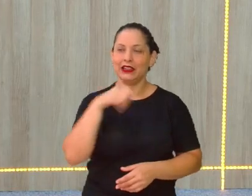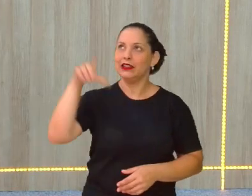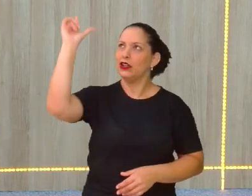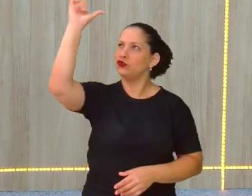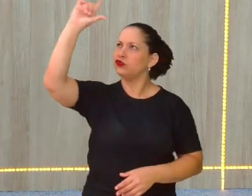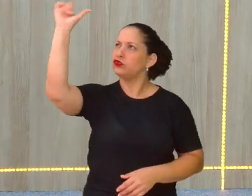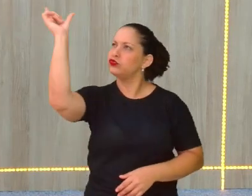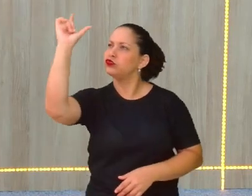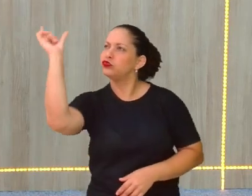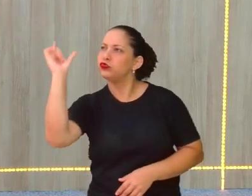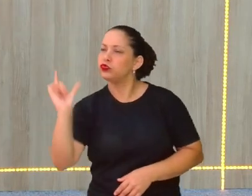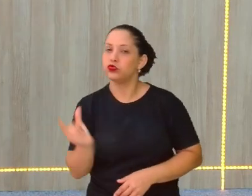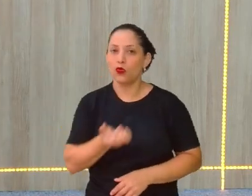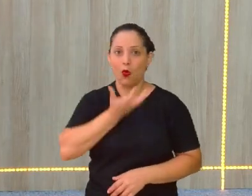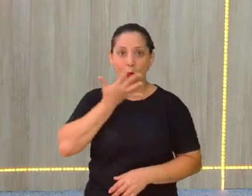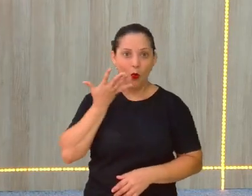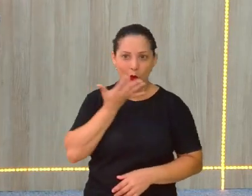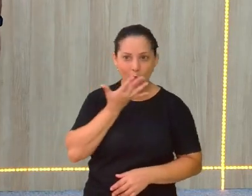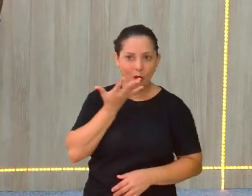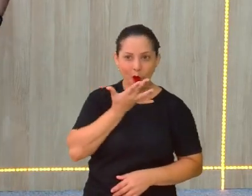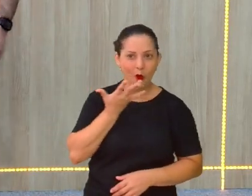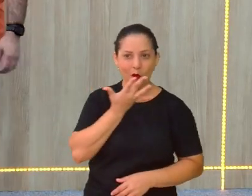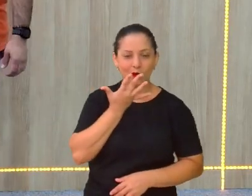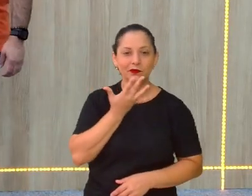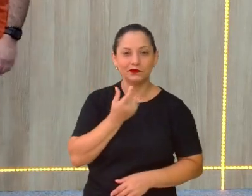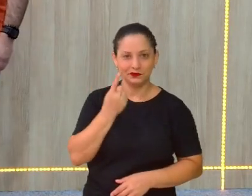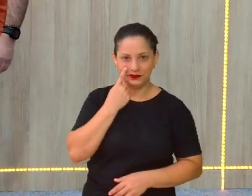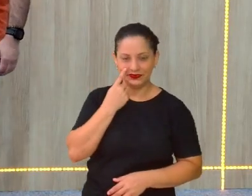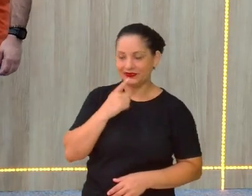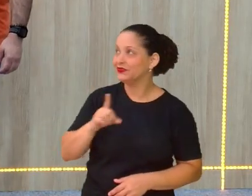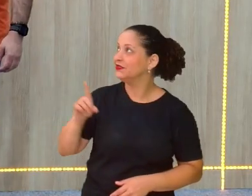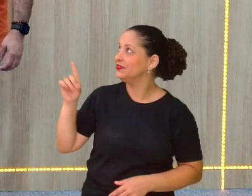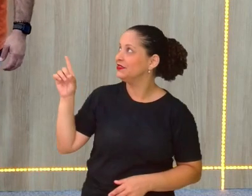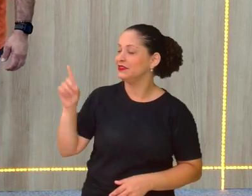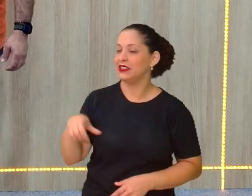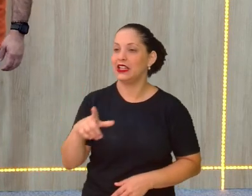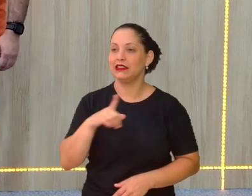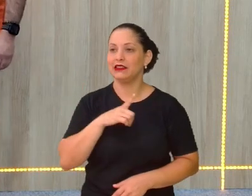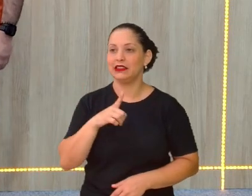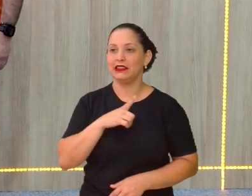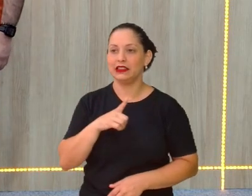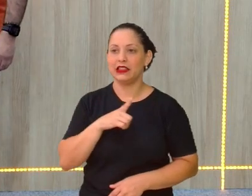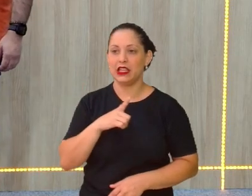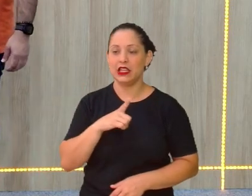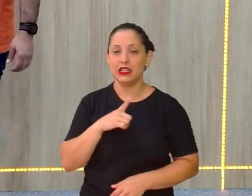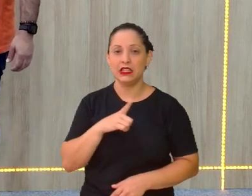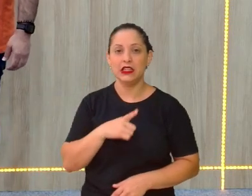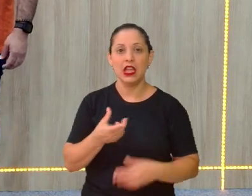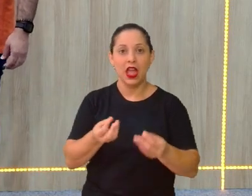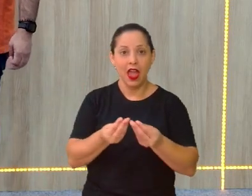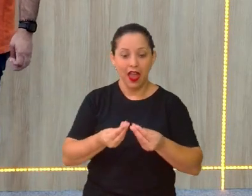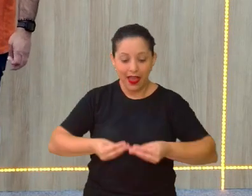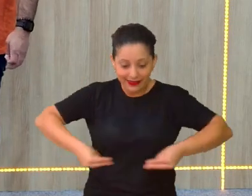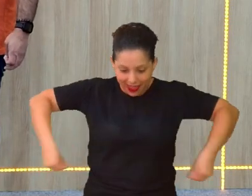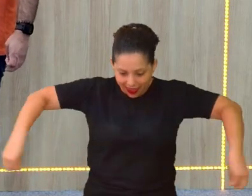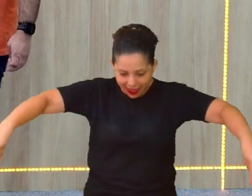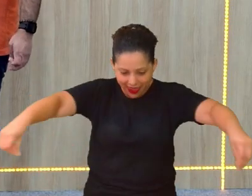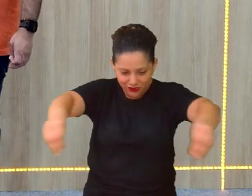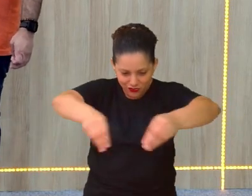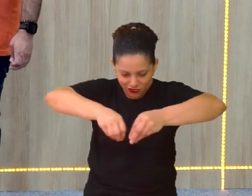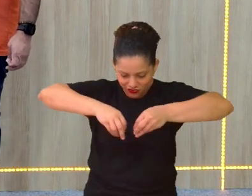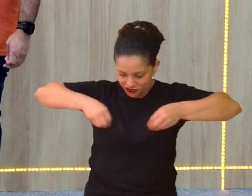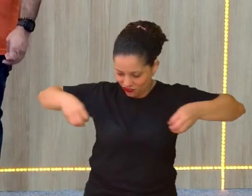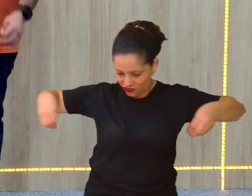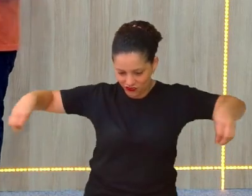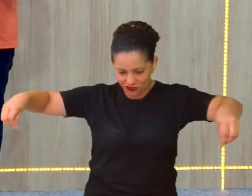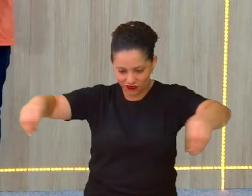rachurei aqui com a cor diferente para a gente perceber. Tem poucos portos naturais, mas muitas terras férteis, né, que favoreceram